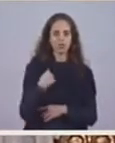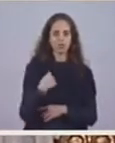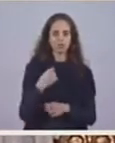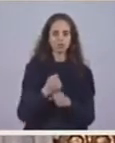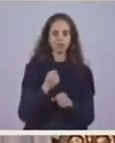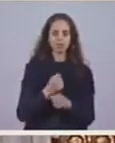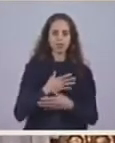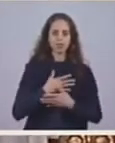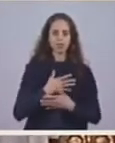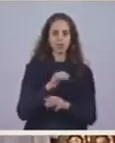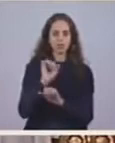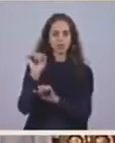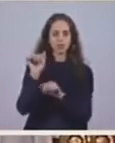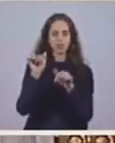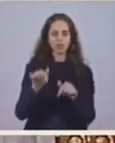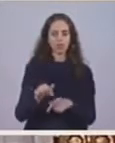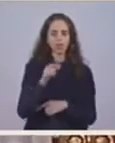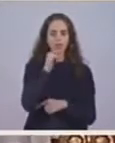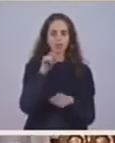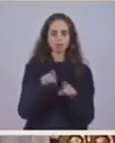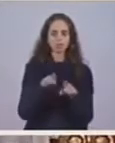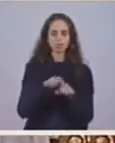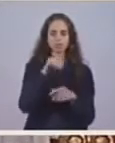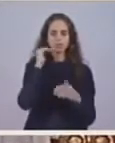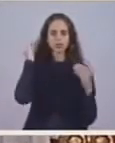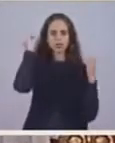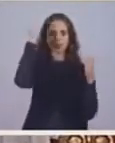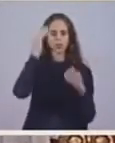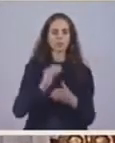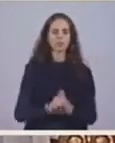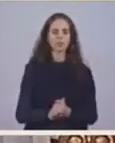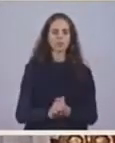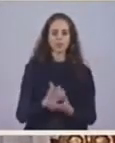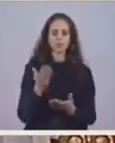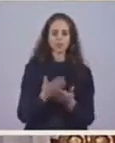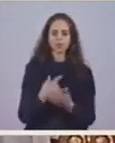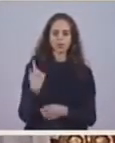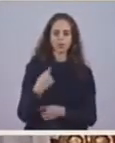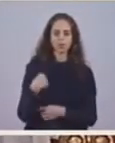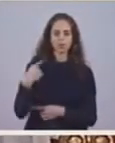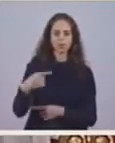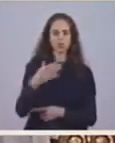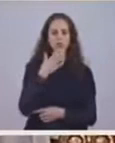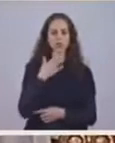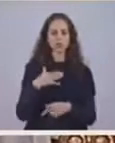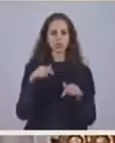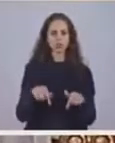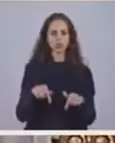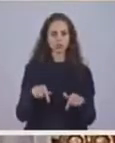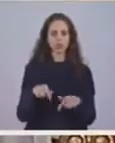seja feita a vossa vontade, assim na terra como no céu. Pão nosso de cada dia nos dai